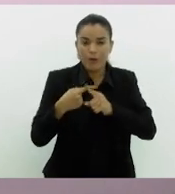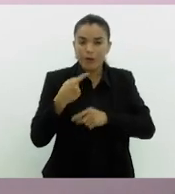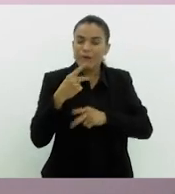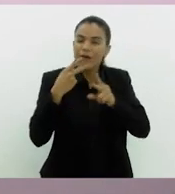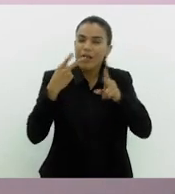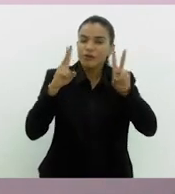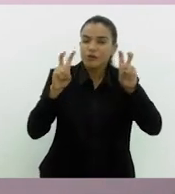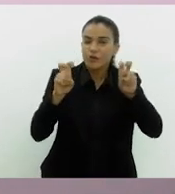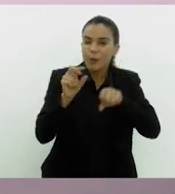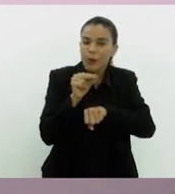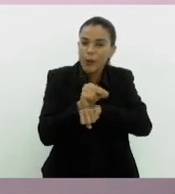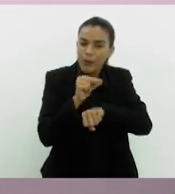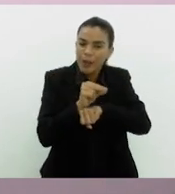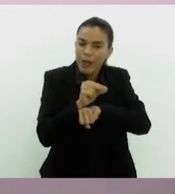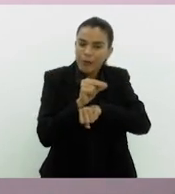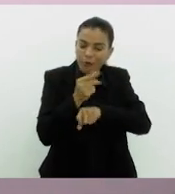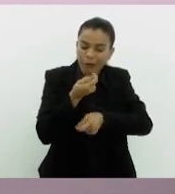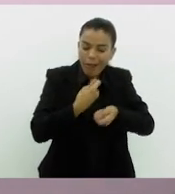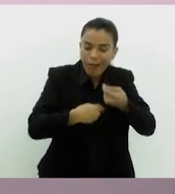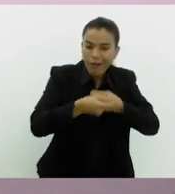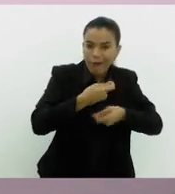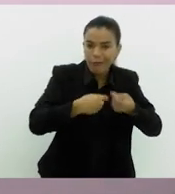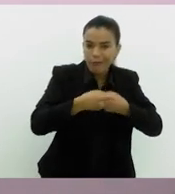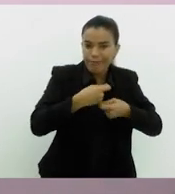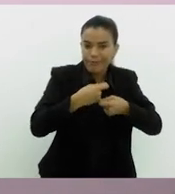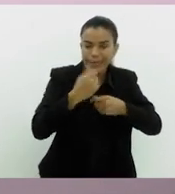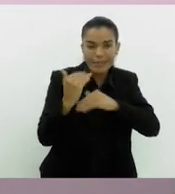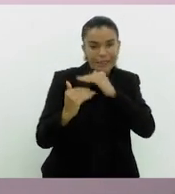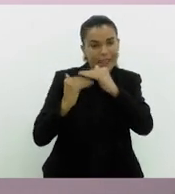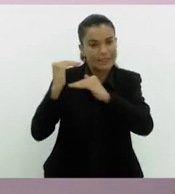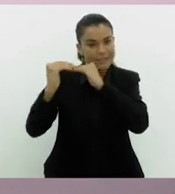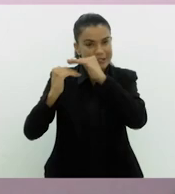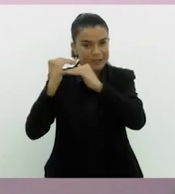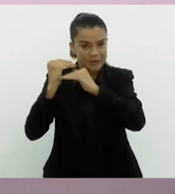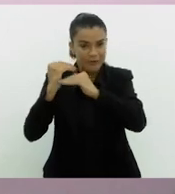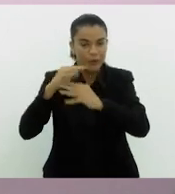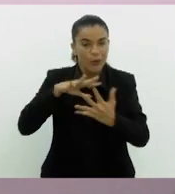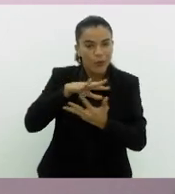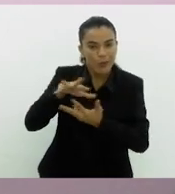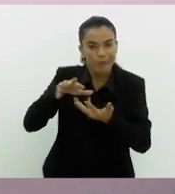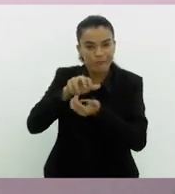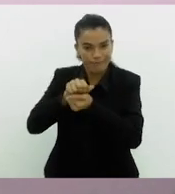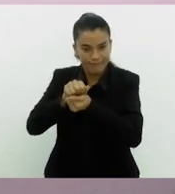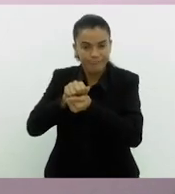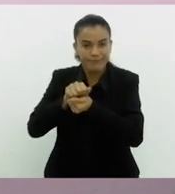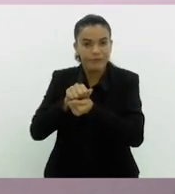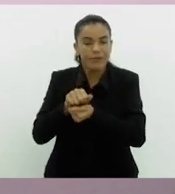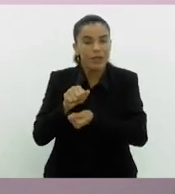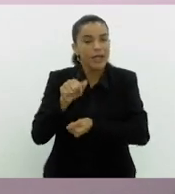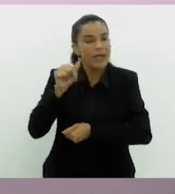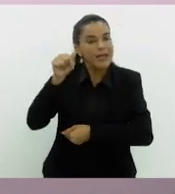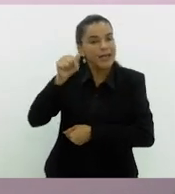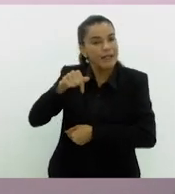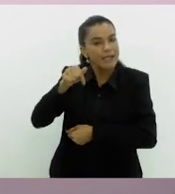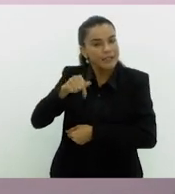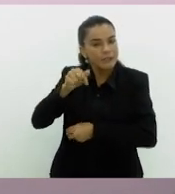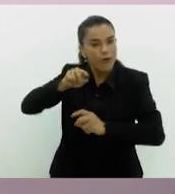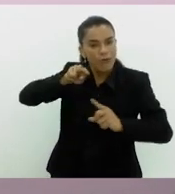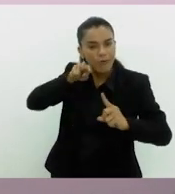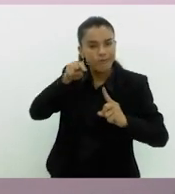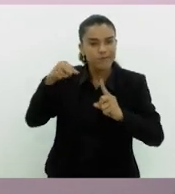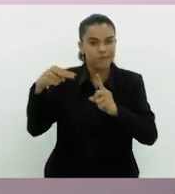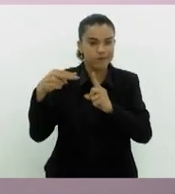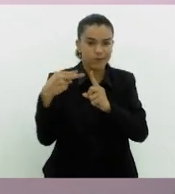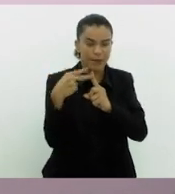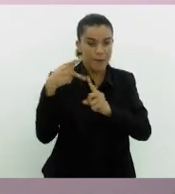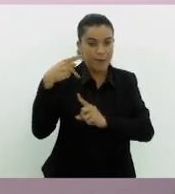uma política econômica e uma política de desenvolvimento com sustentabilidade. Este que é um olhar também